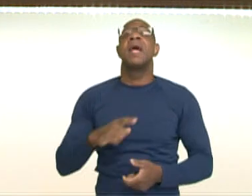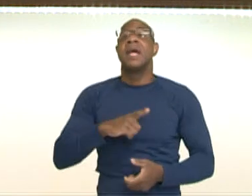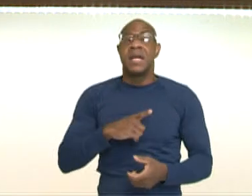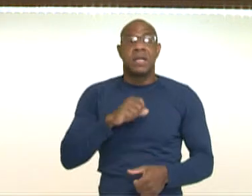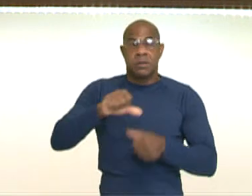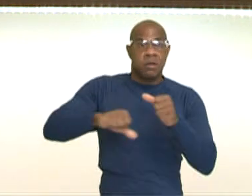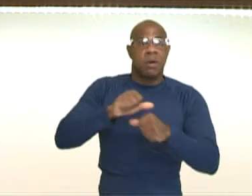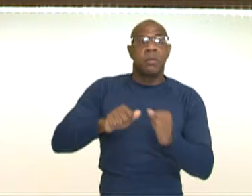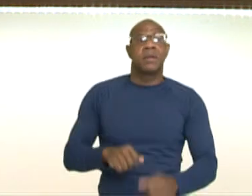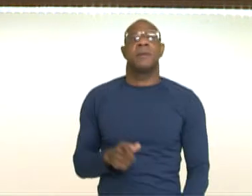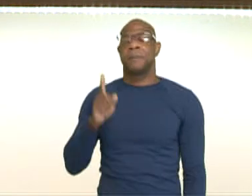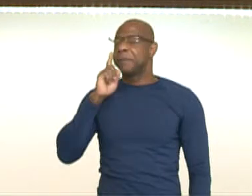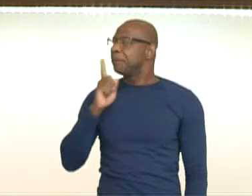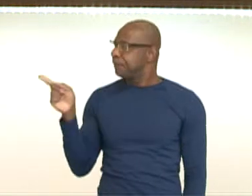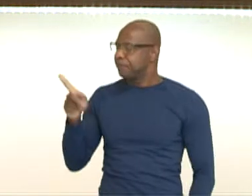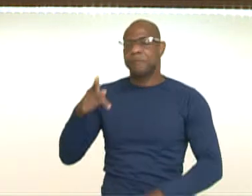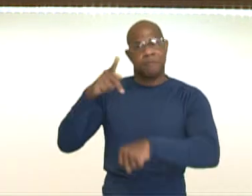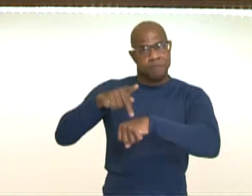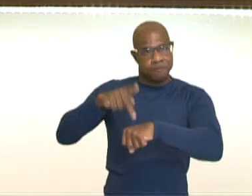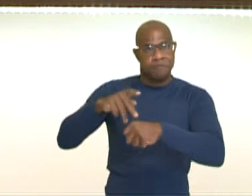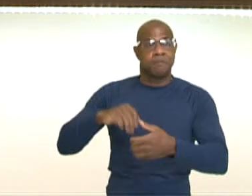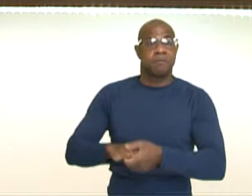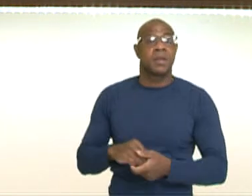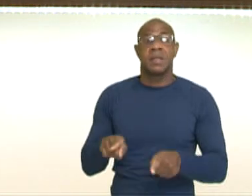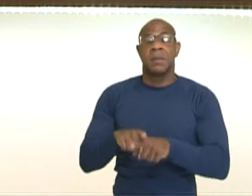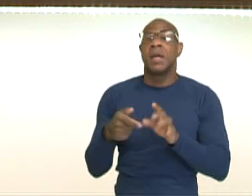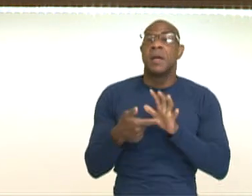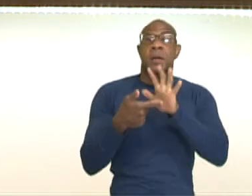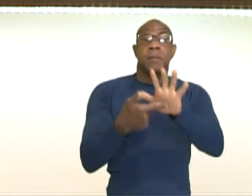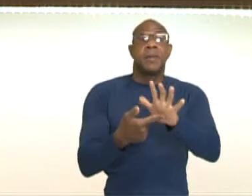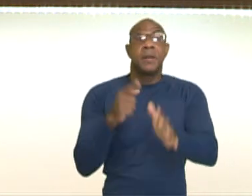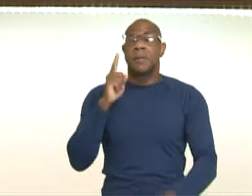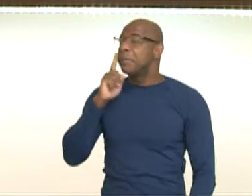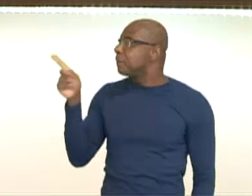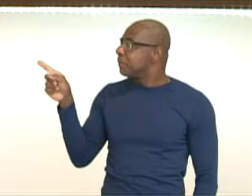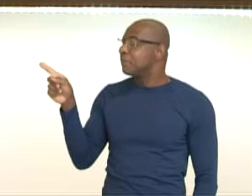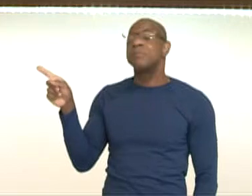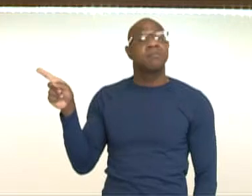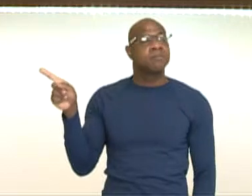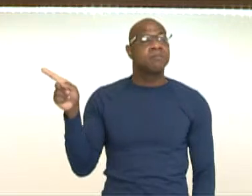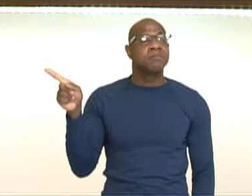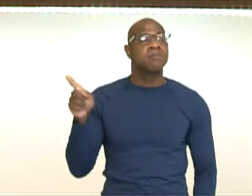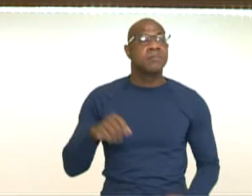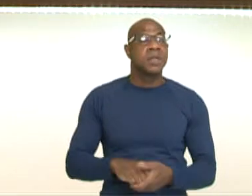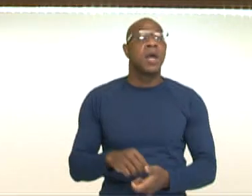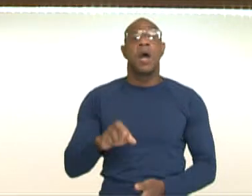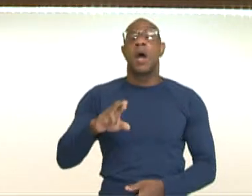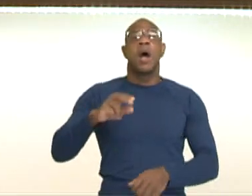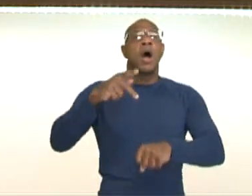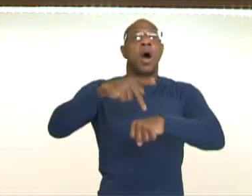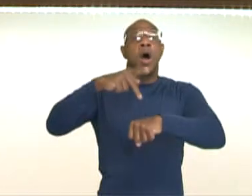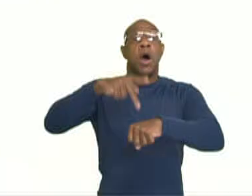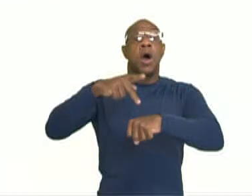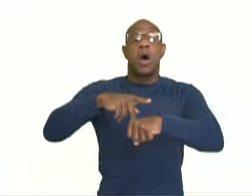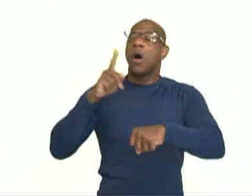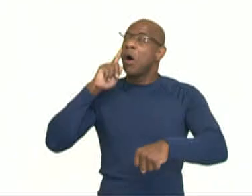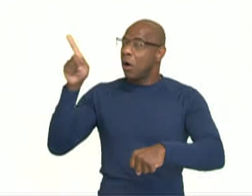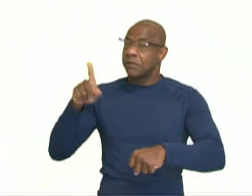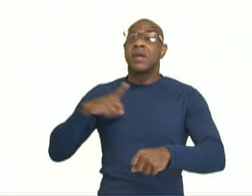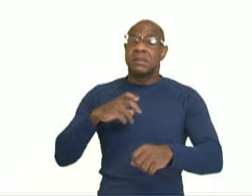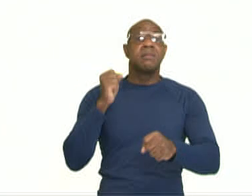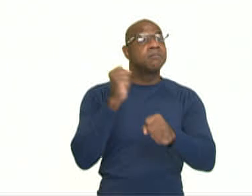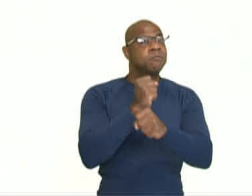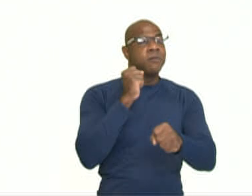basalto. Visualmente se apresentam muitas vezes na construção civil com materiais que utilizamos em nossas